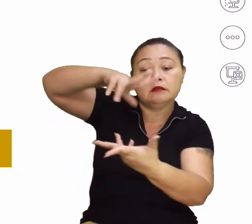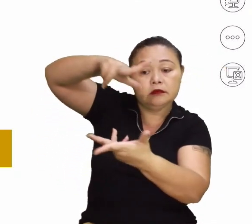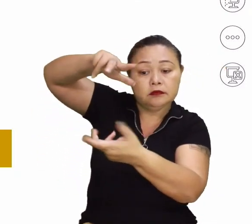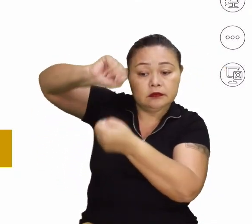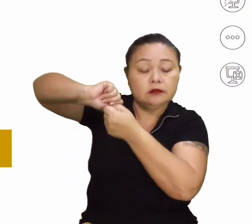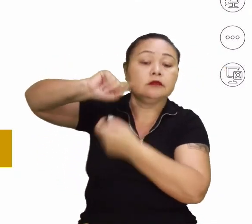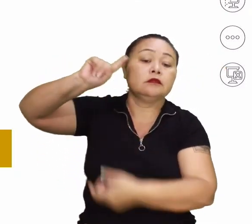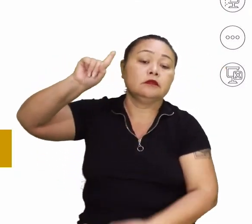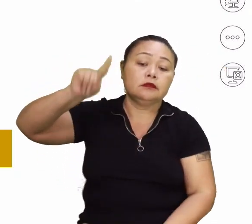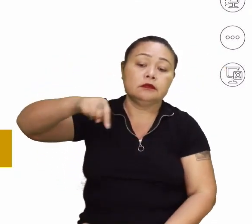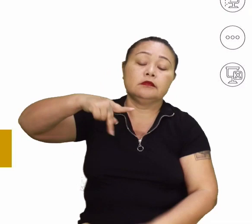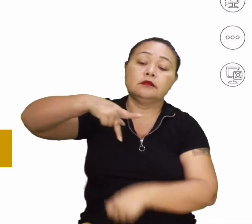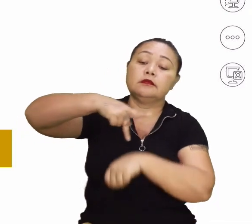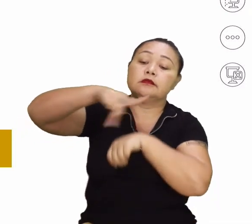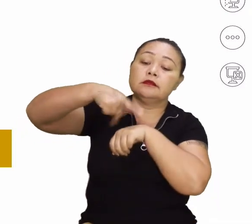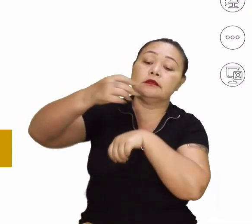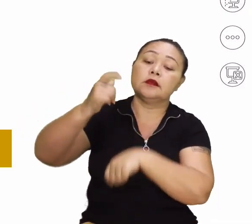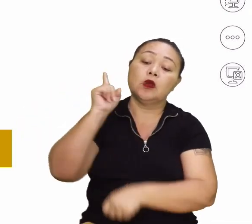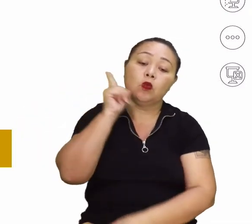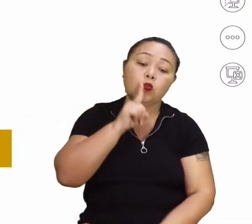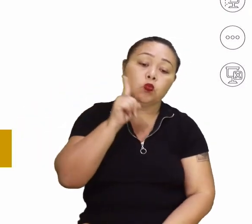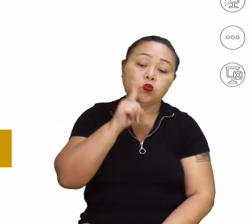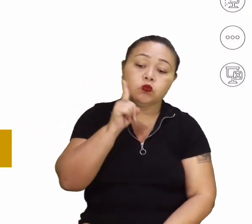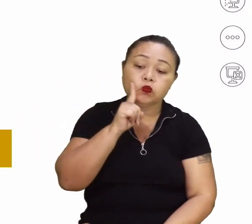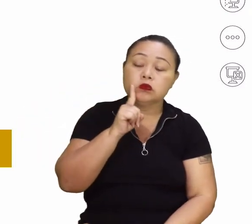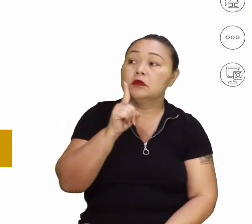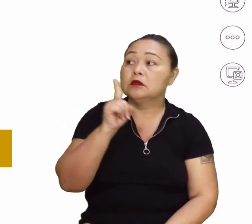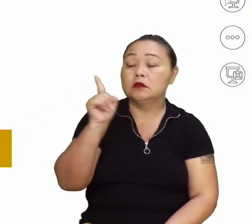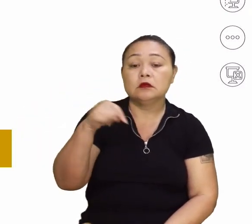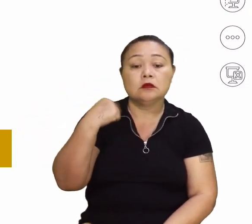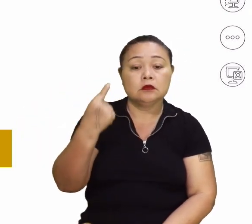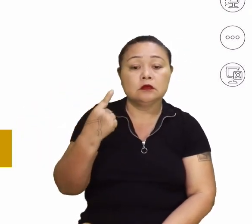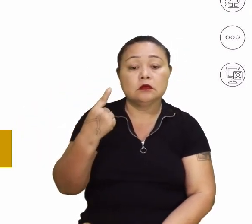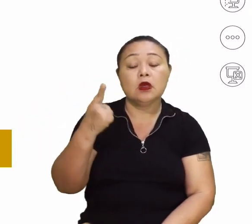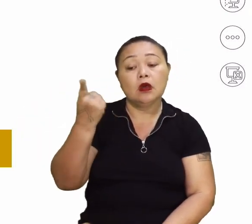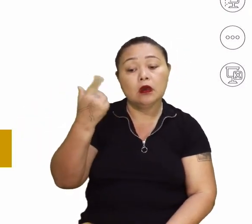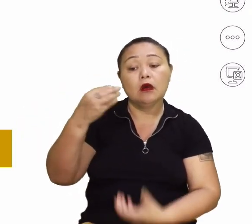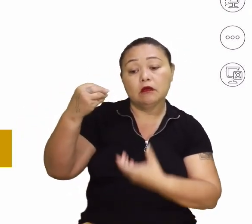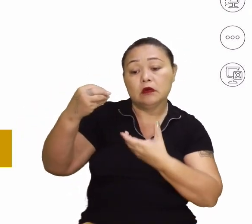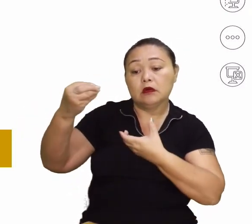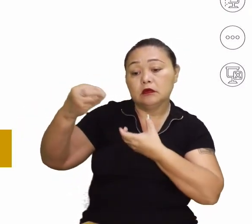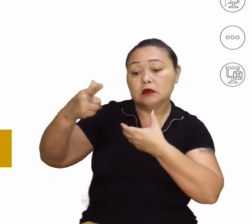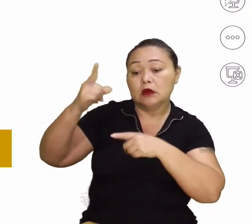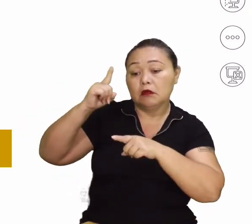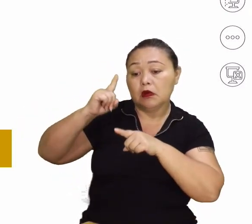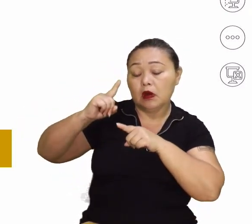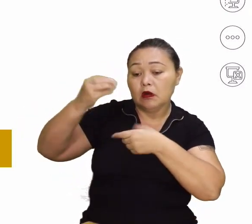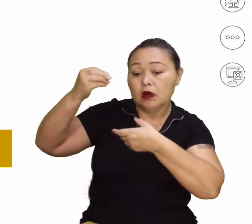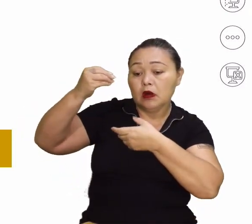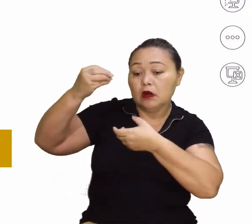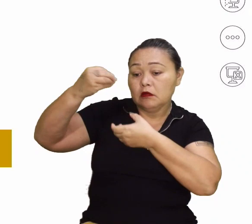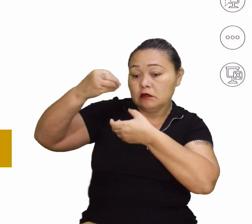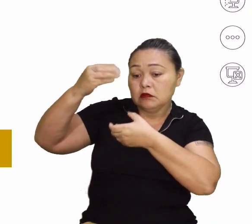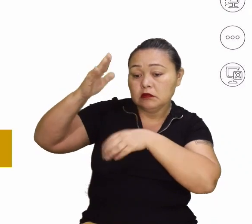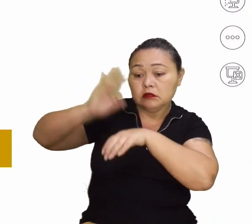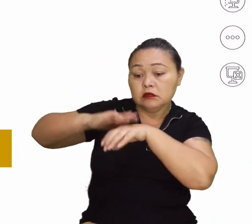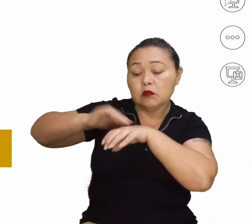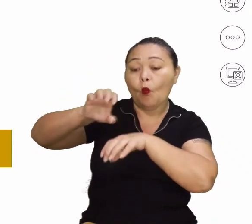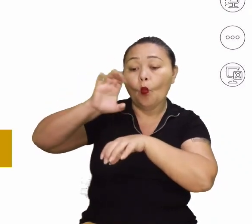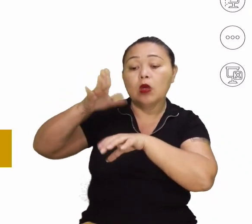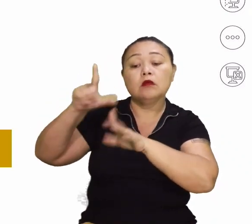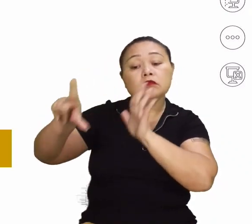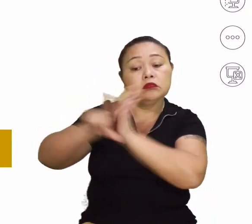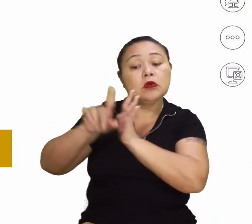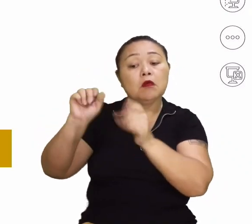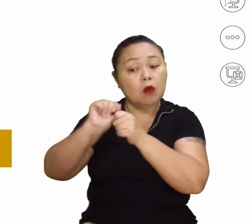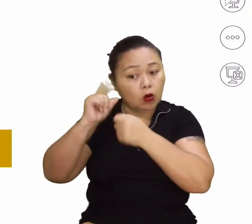professor? Sim, vai para os Estados Unidos. Professor, mas e se for de uma forma ilegal? Não sei, mas está indo, pode estar indo. Pode ser